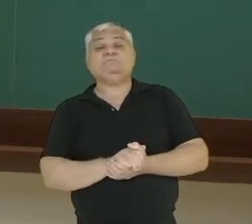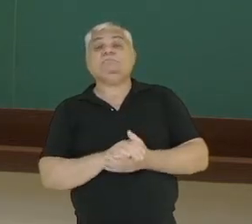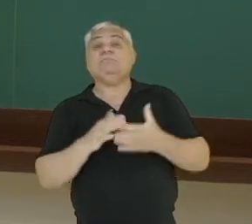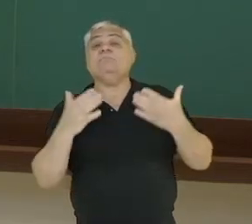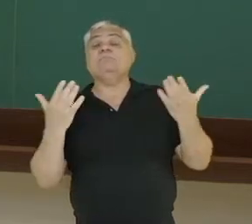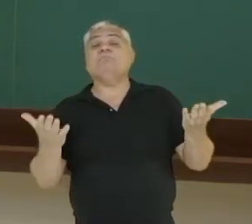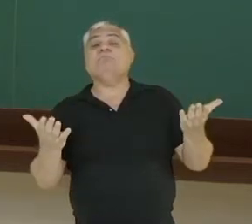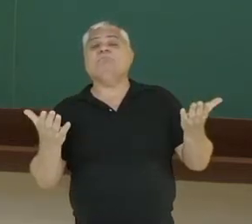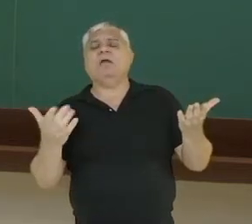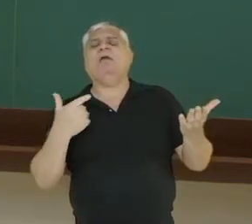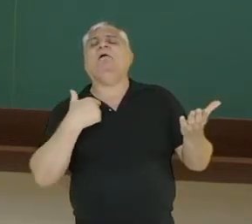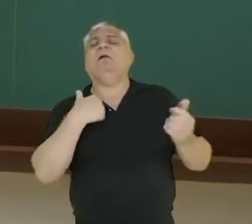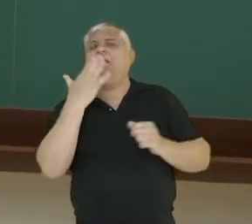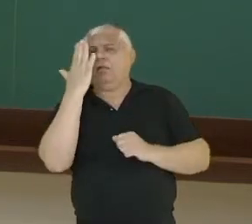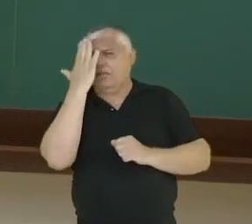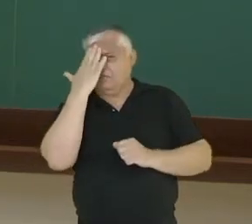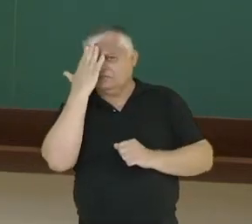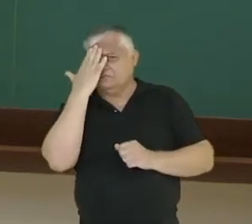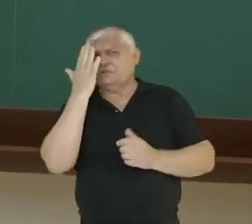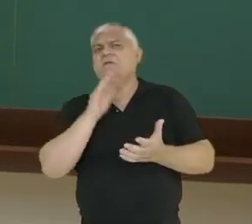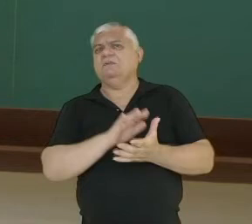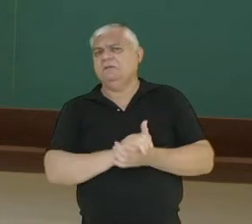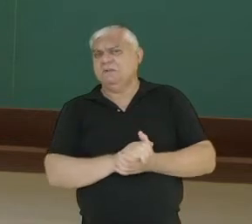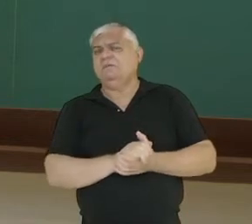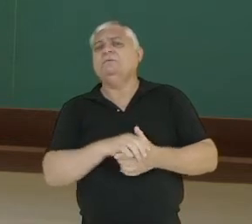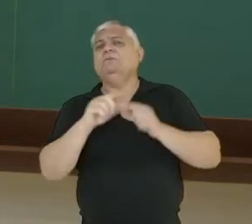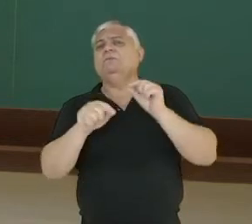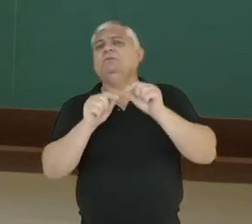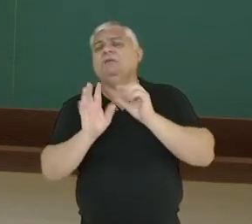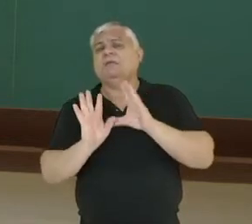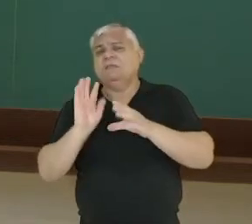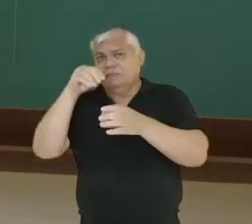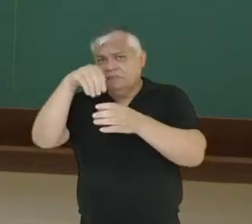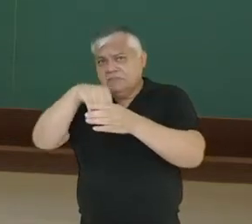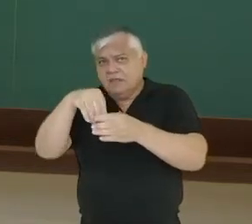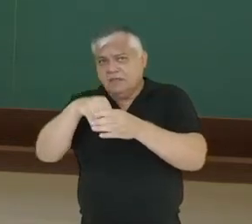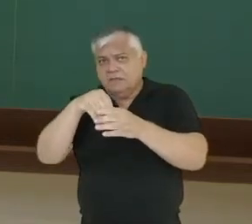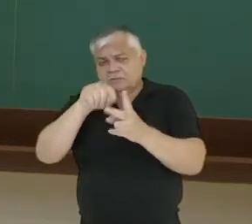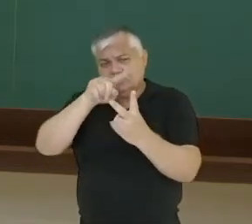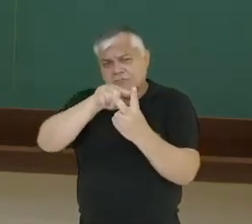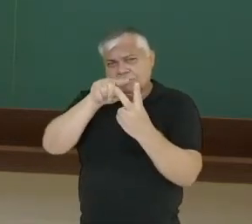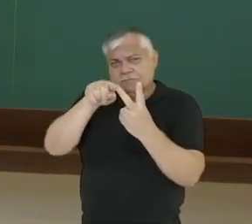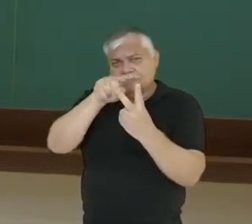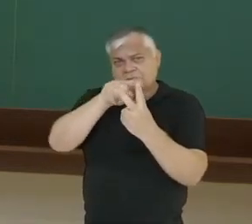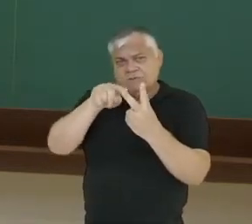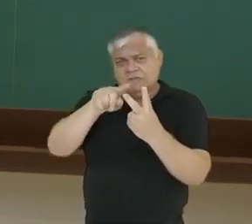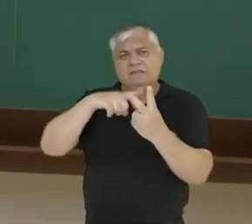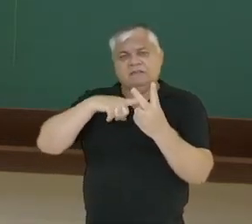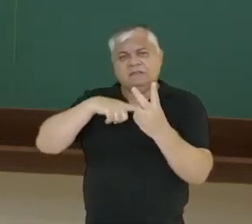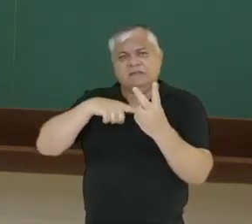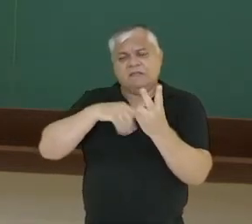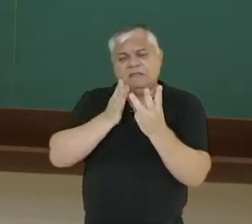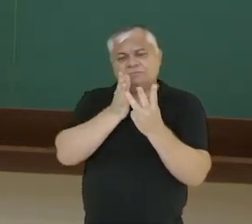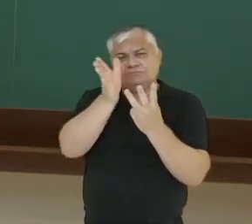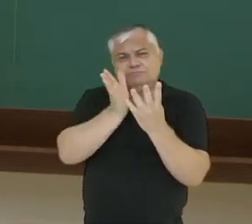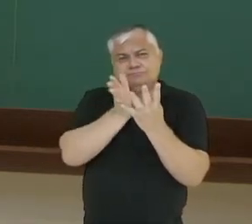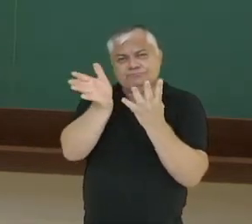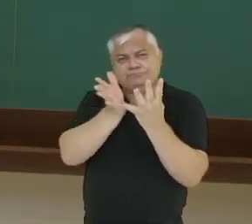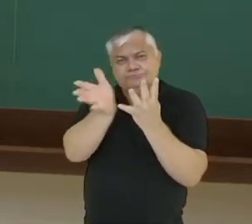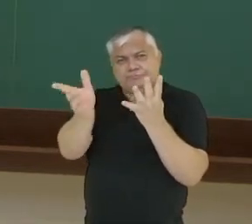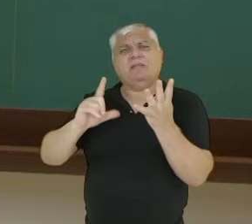agora eu também sei, professor, que dentro desta divisão tem subdivisões da